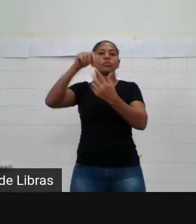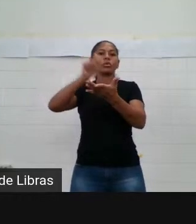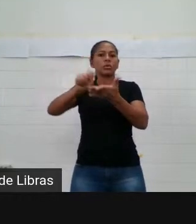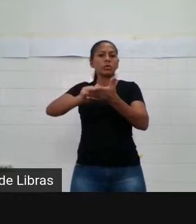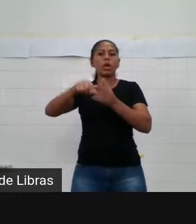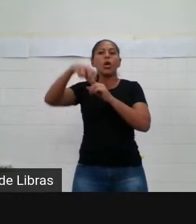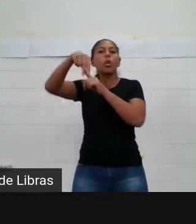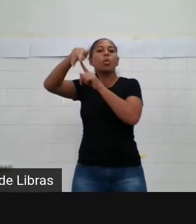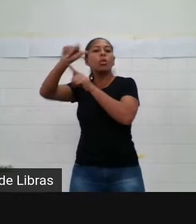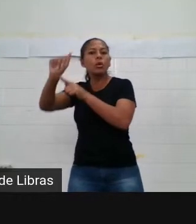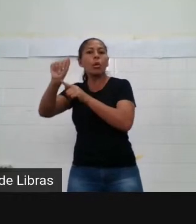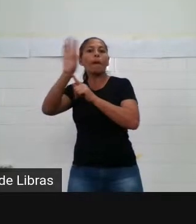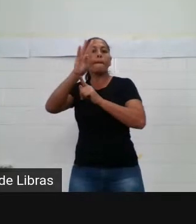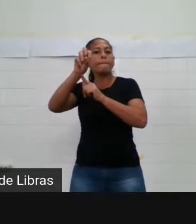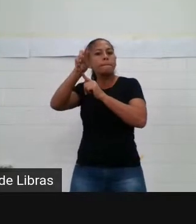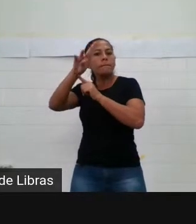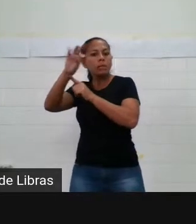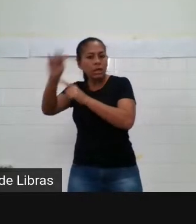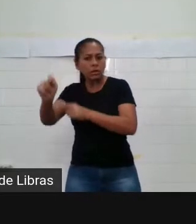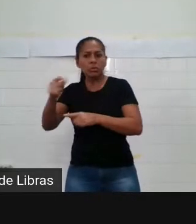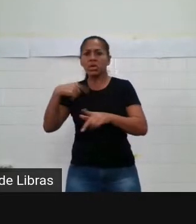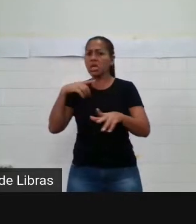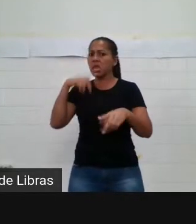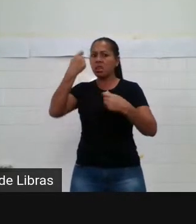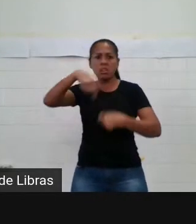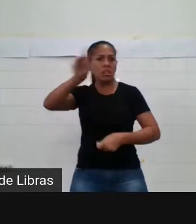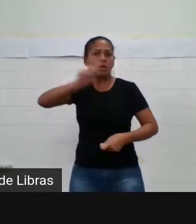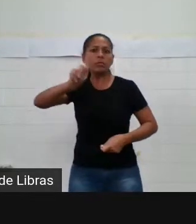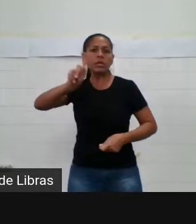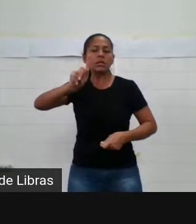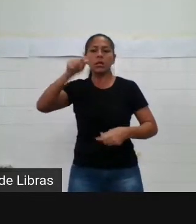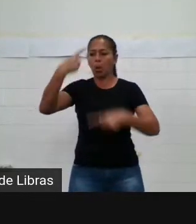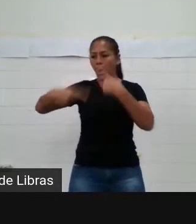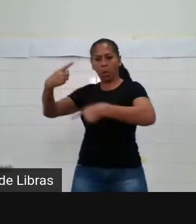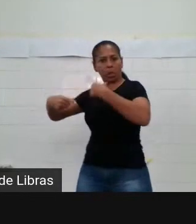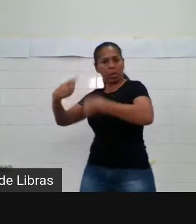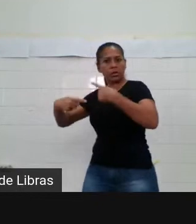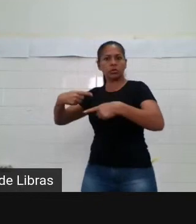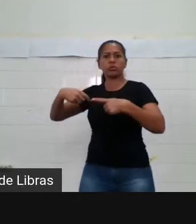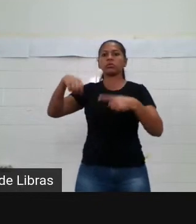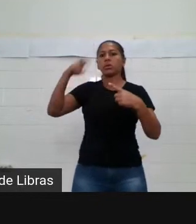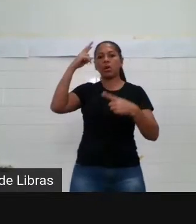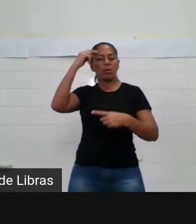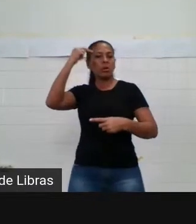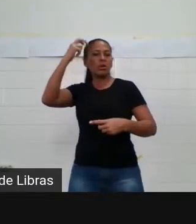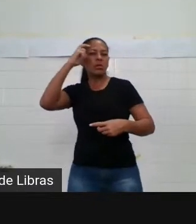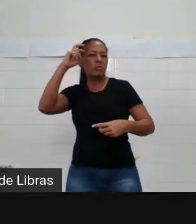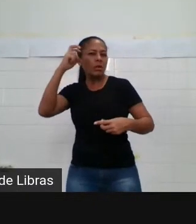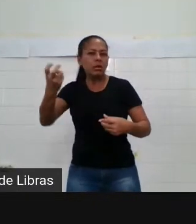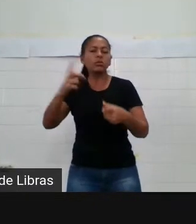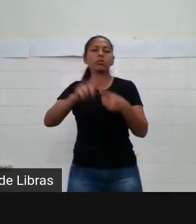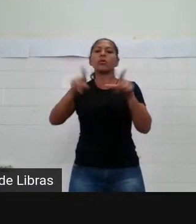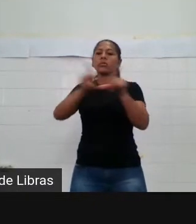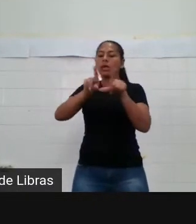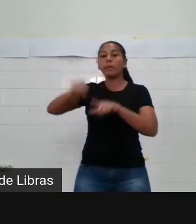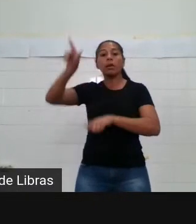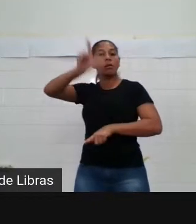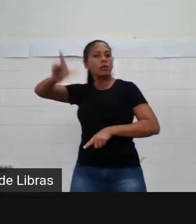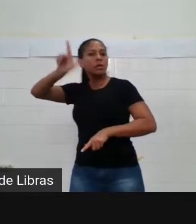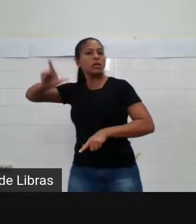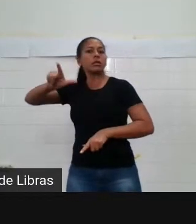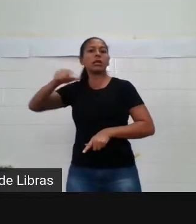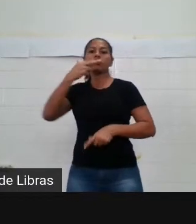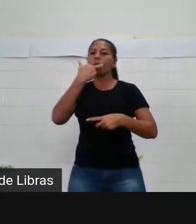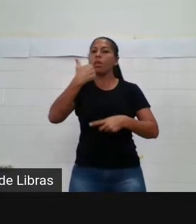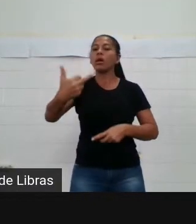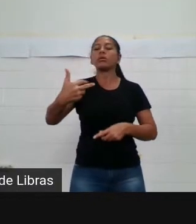Barreto. E não necessariamente a discussão da produção intelectual de Lima Barreto, literária de Lima Barreto, era